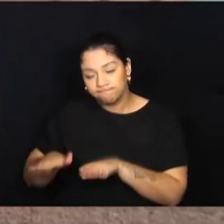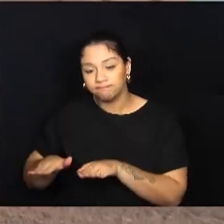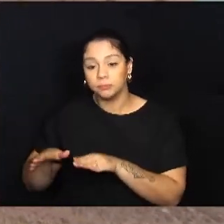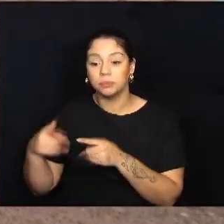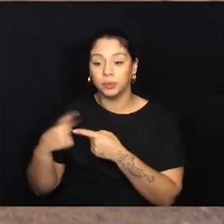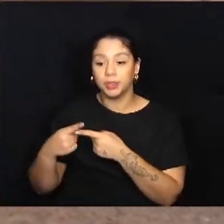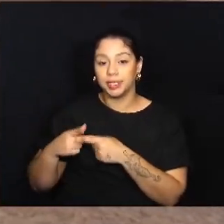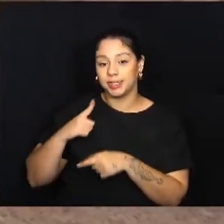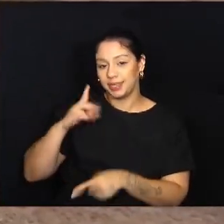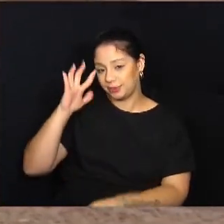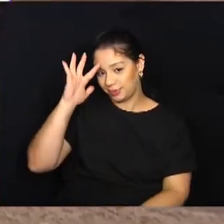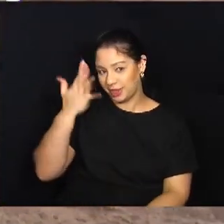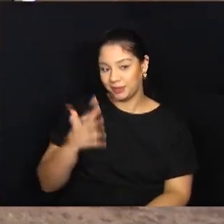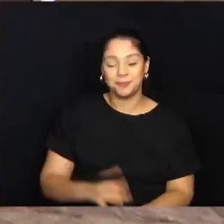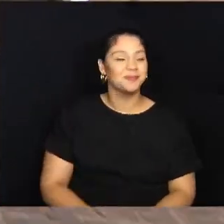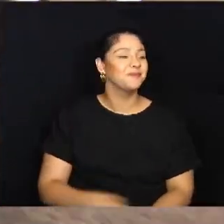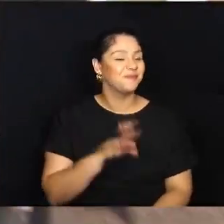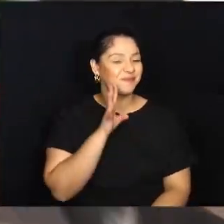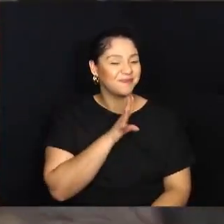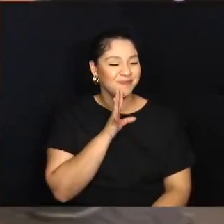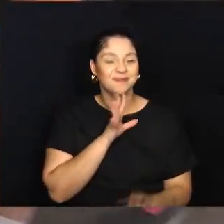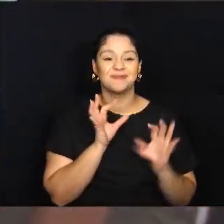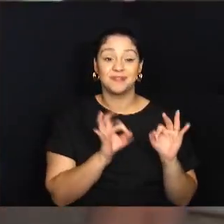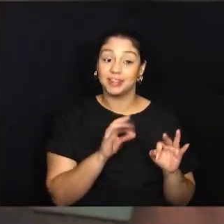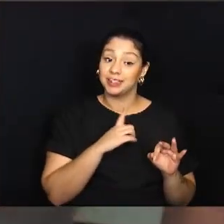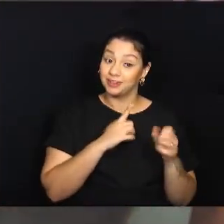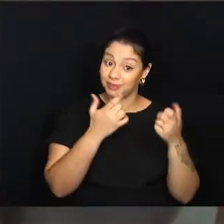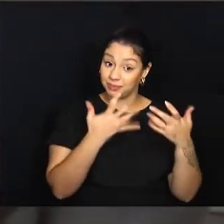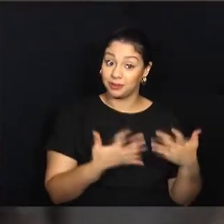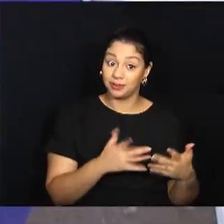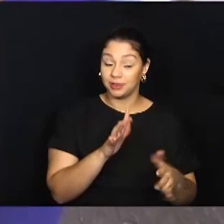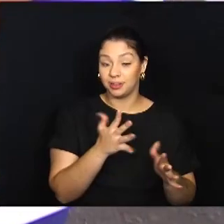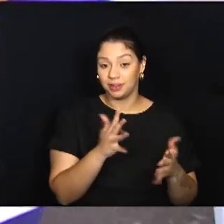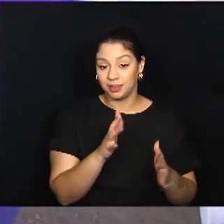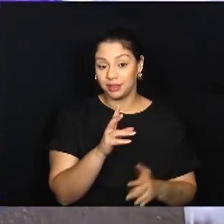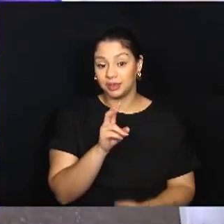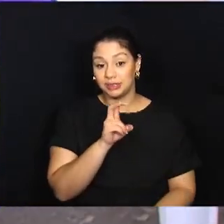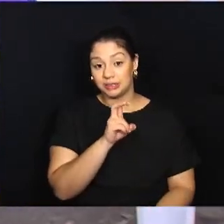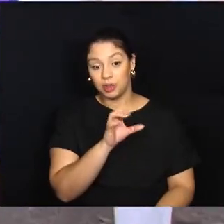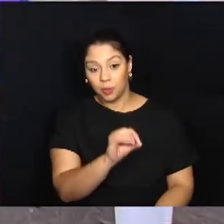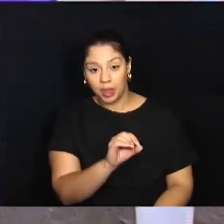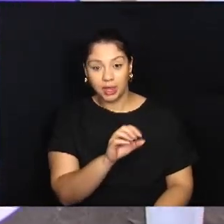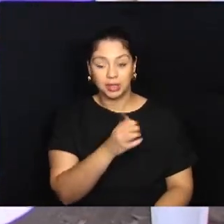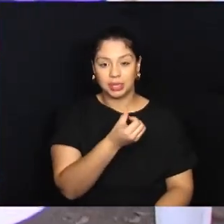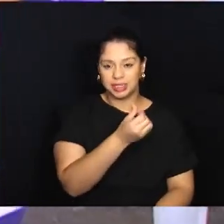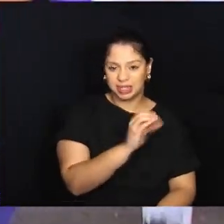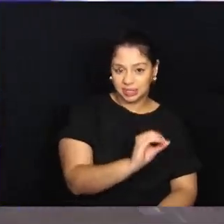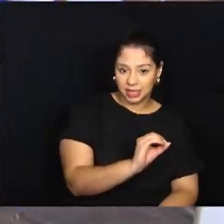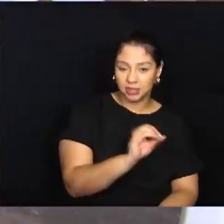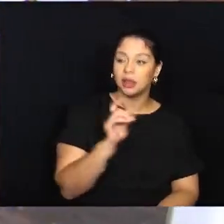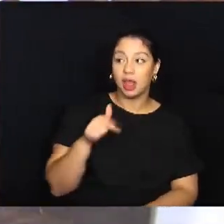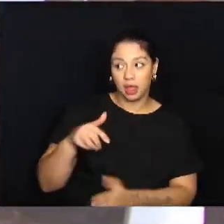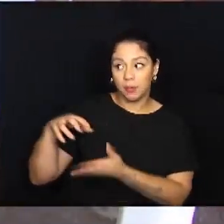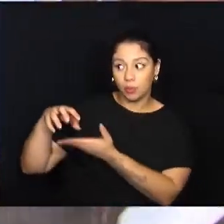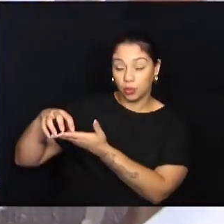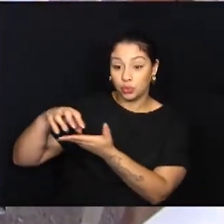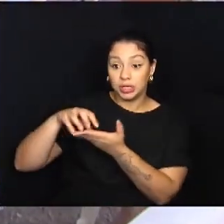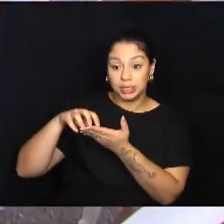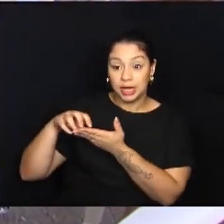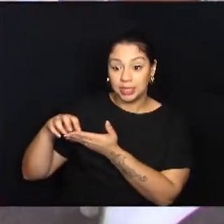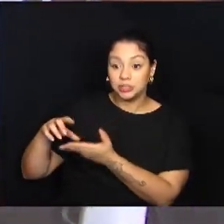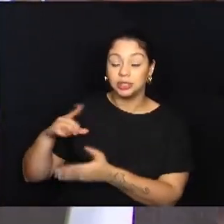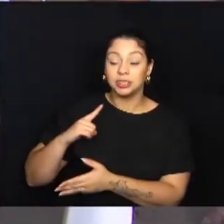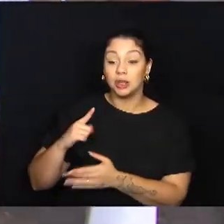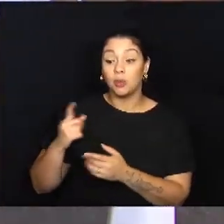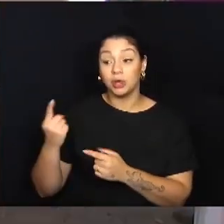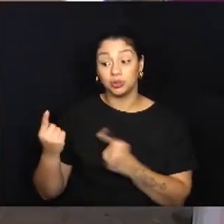dando resultado. Legal, legal. E como você disse, uma média aí de uns 50, 60... Por unidade. Então, somando as